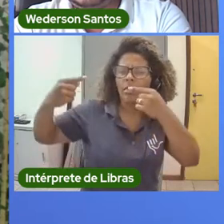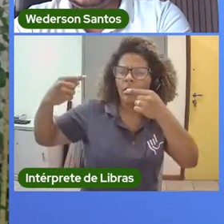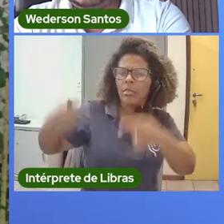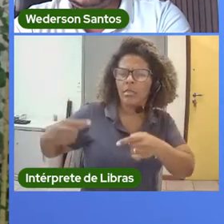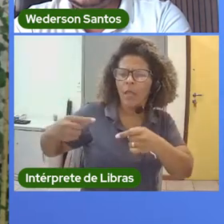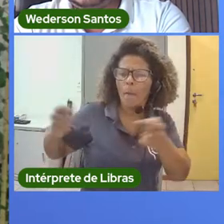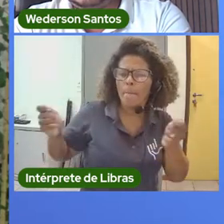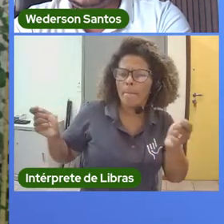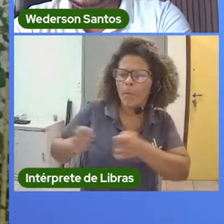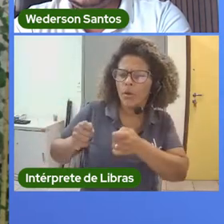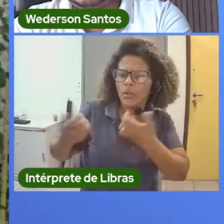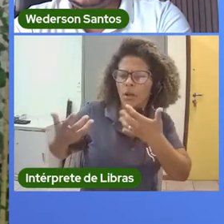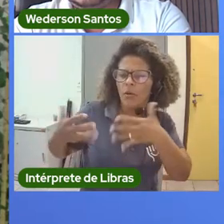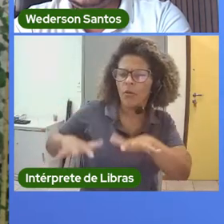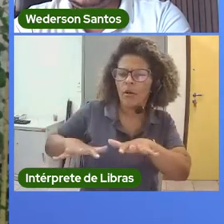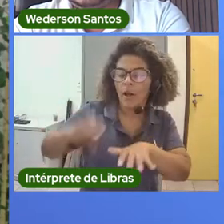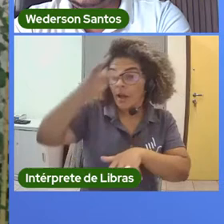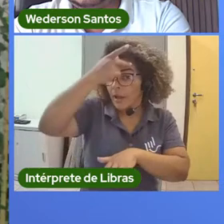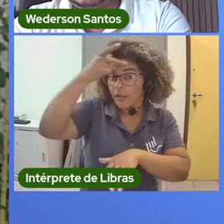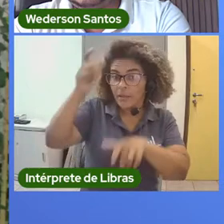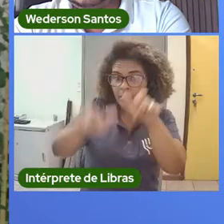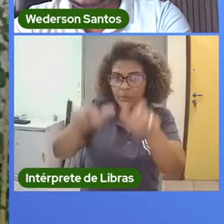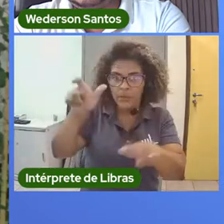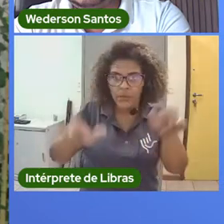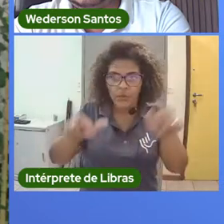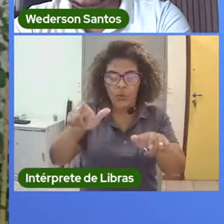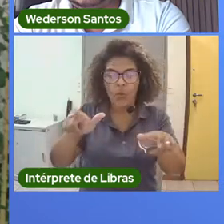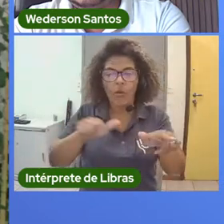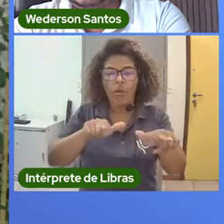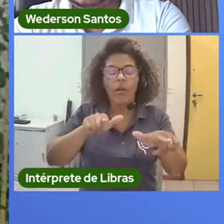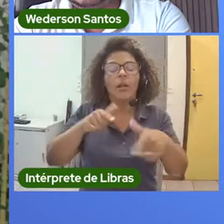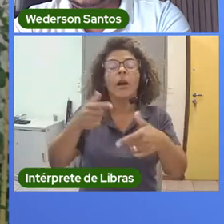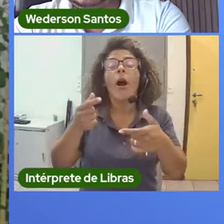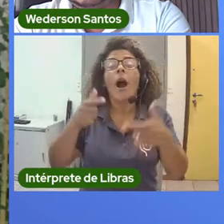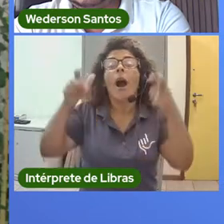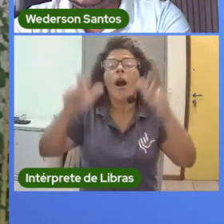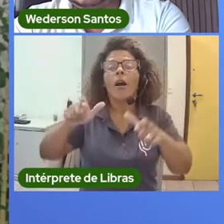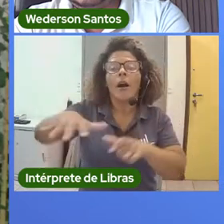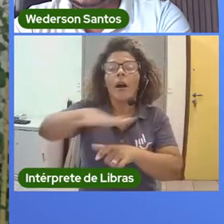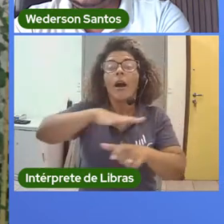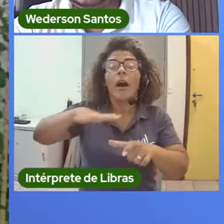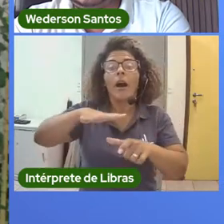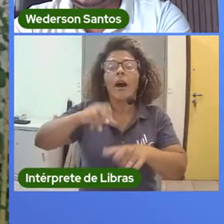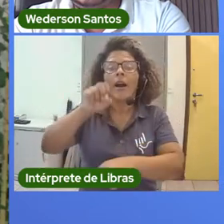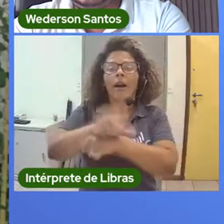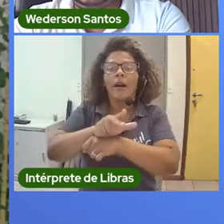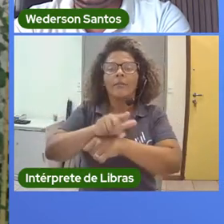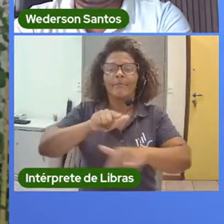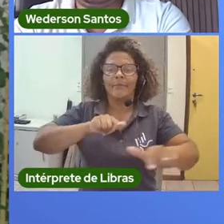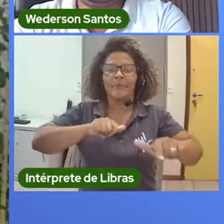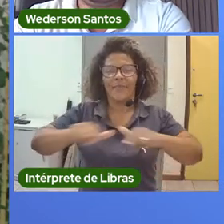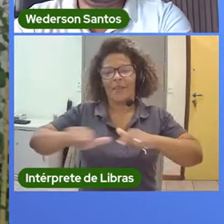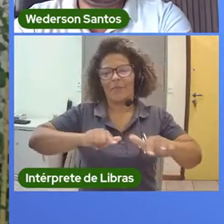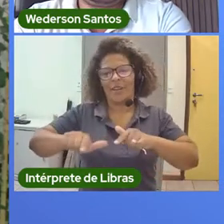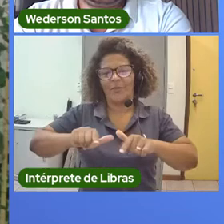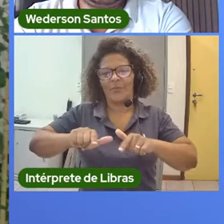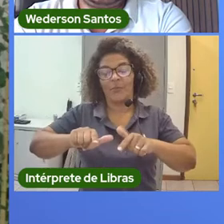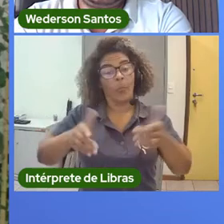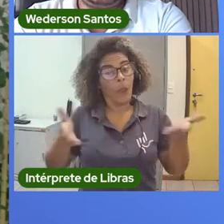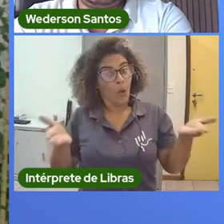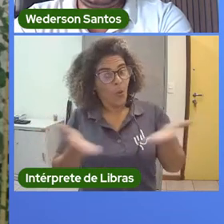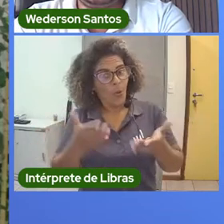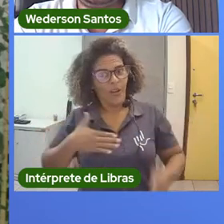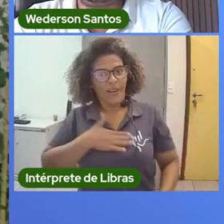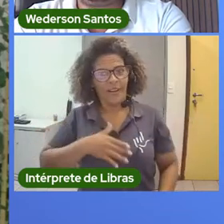da inclusão das pessoas com deficiência no mundo do trabalho. A gente tem o prazer aqui de ter conosco hoje